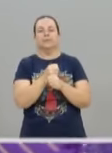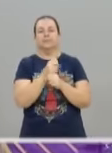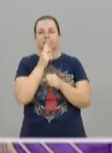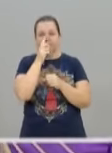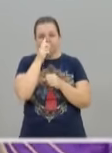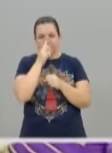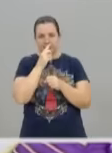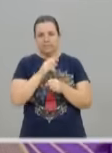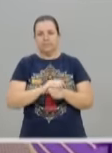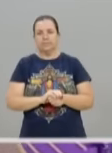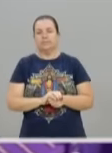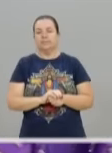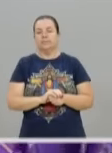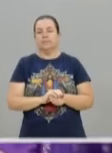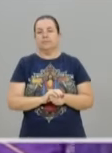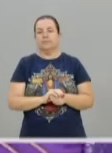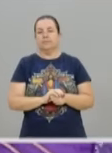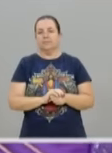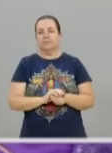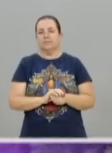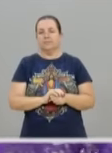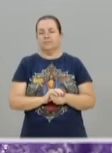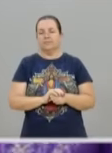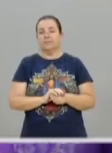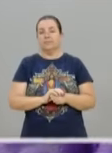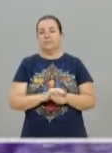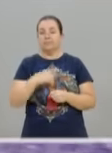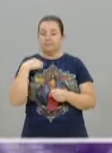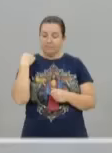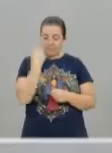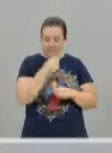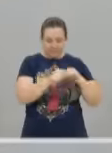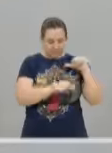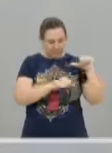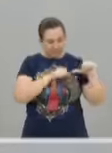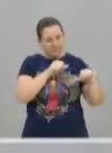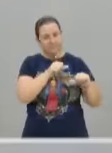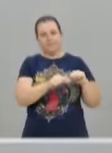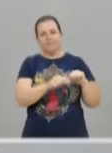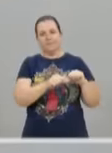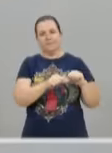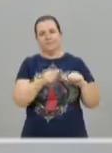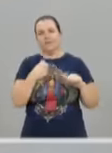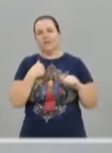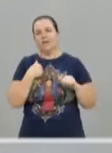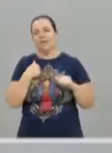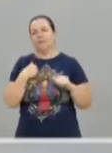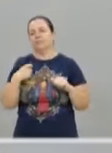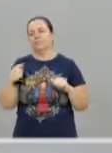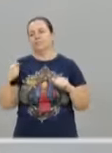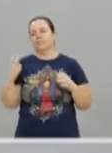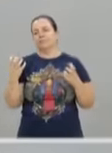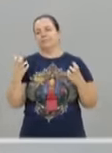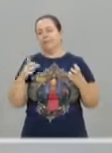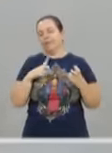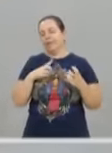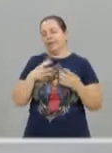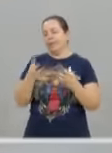anos eu diria na nossa conversão TD do lado da piscina Tod do lado para ser